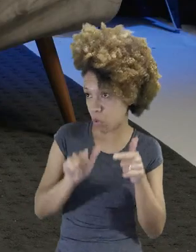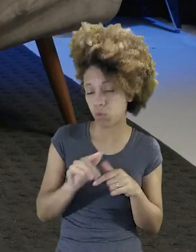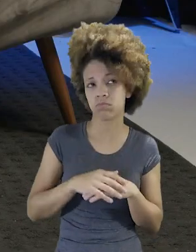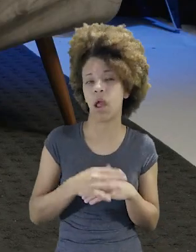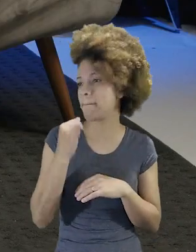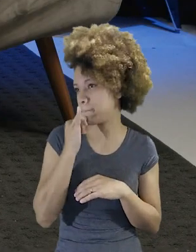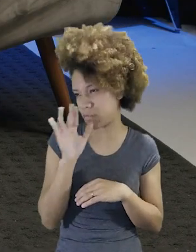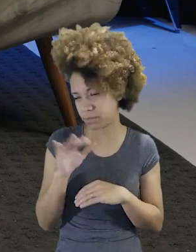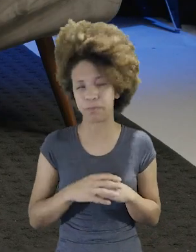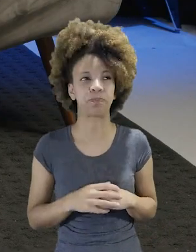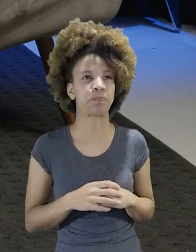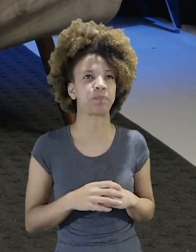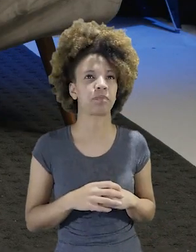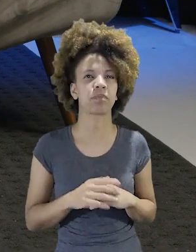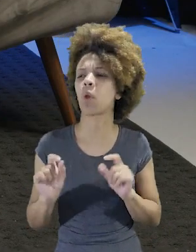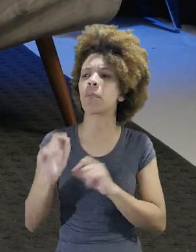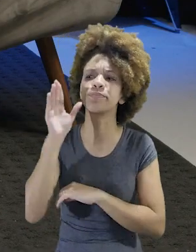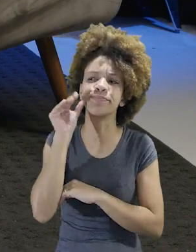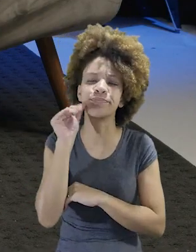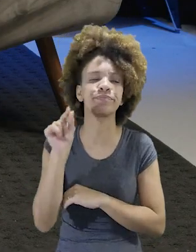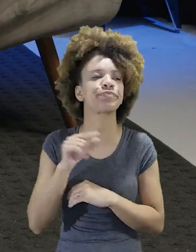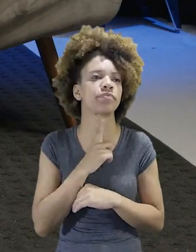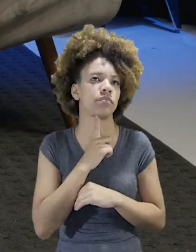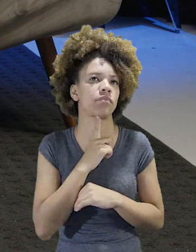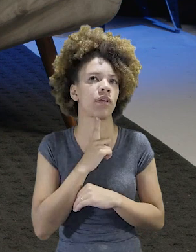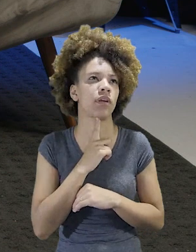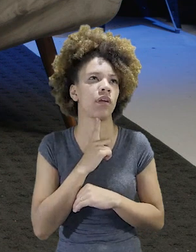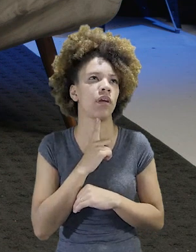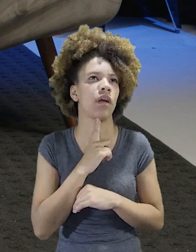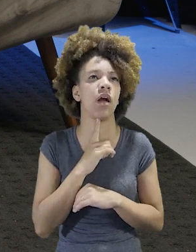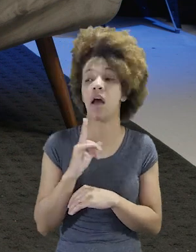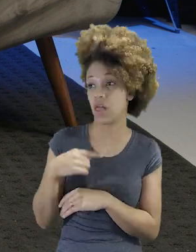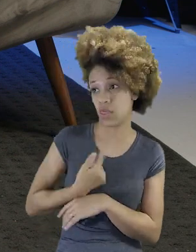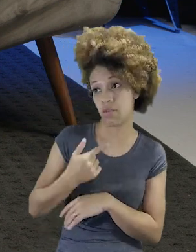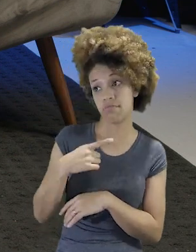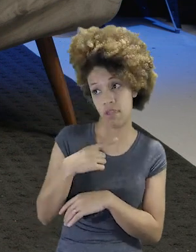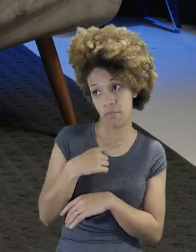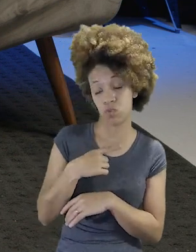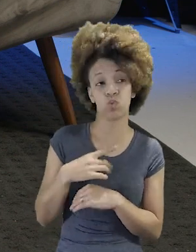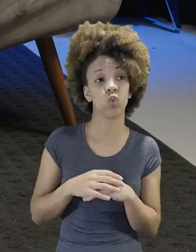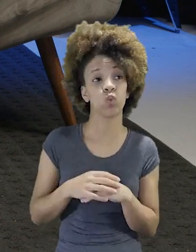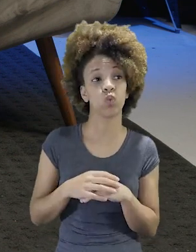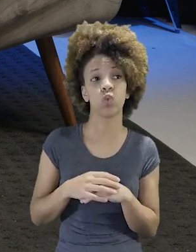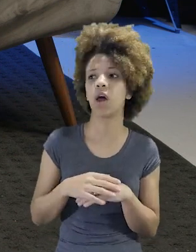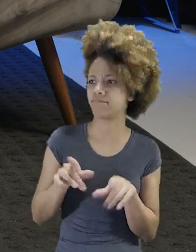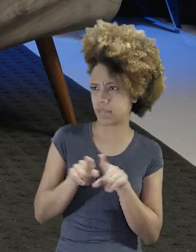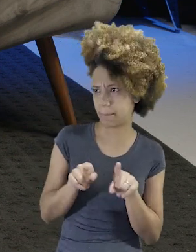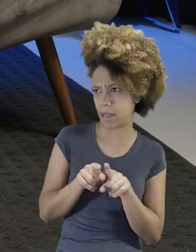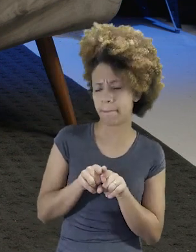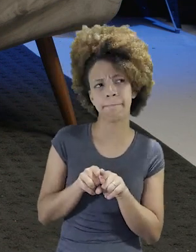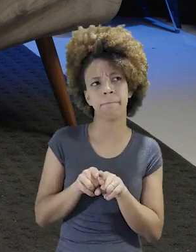é a gente tem a gente tem a gente a gente tem também o Gangstar up né que são os